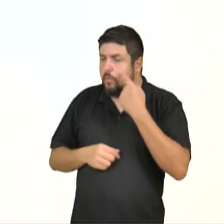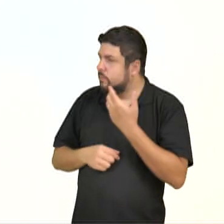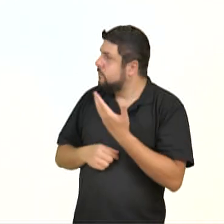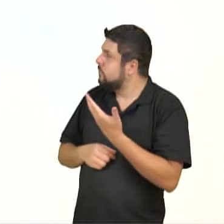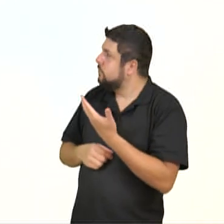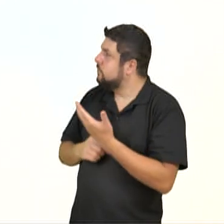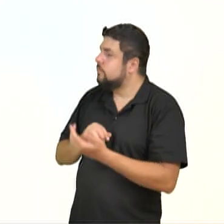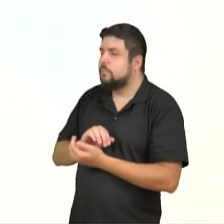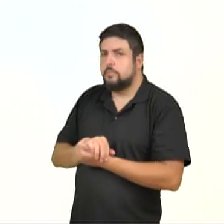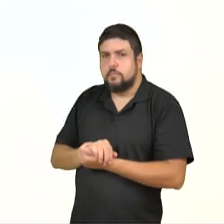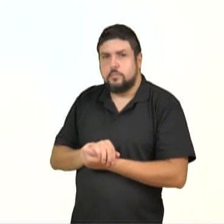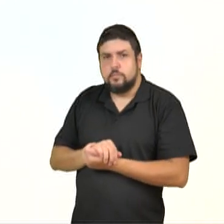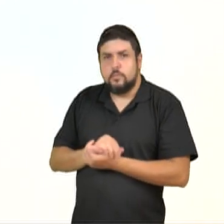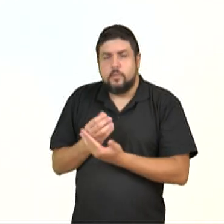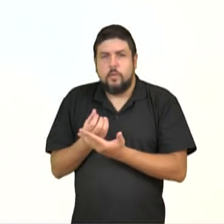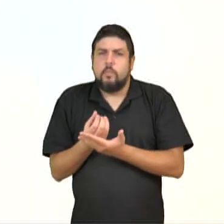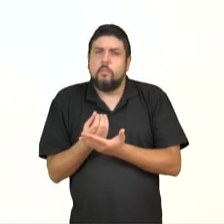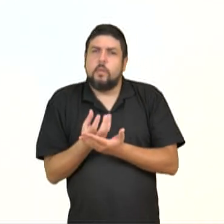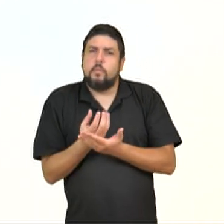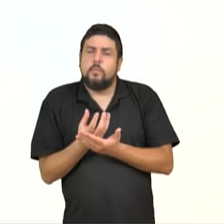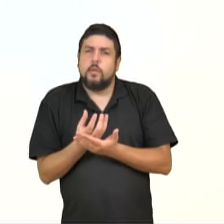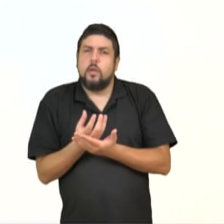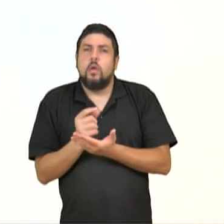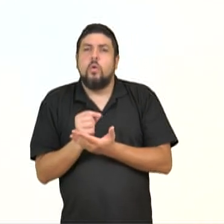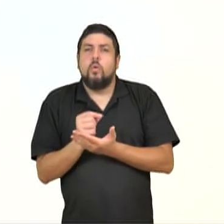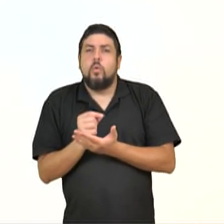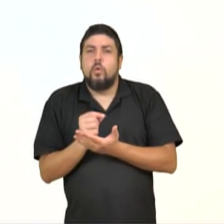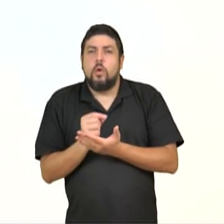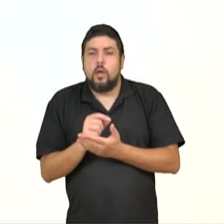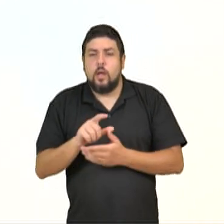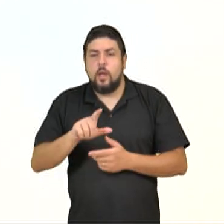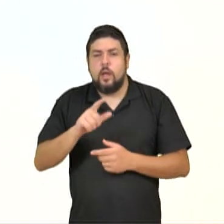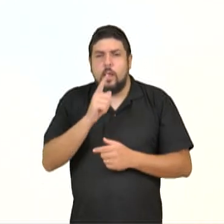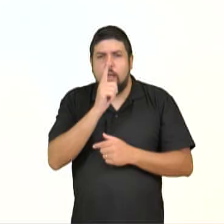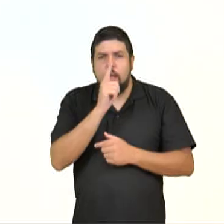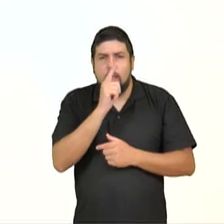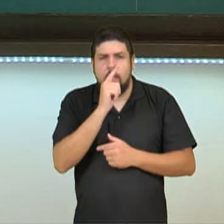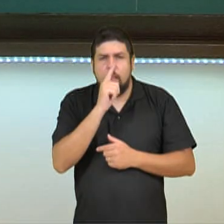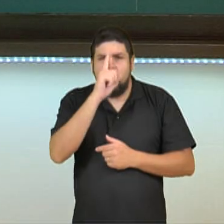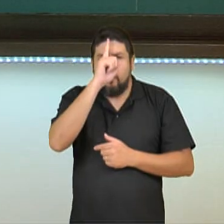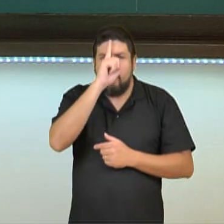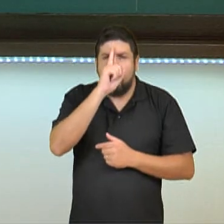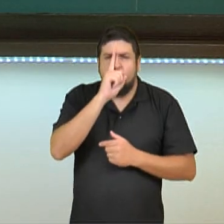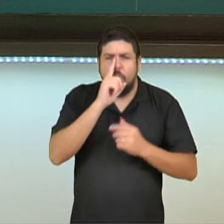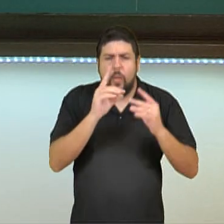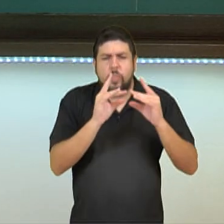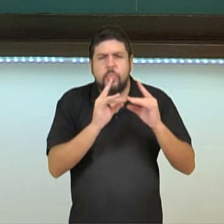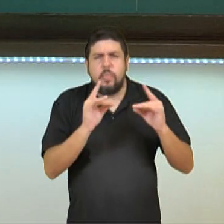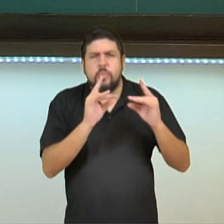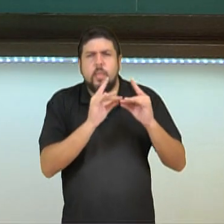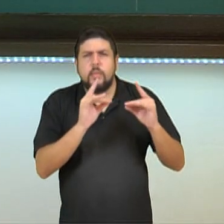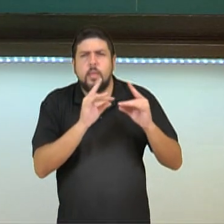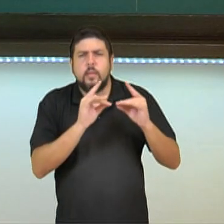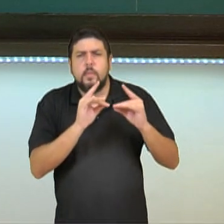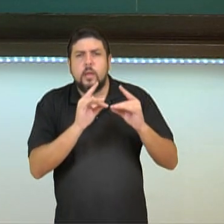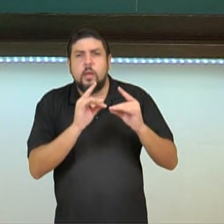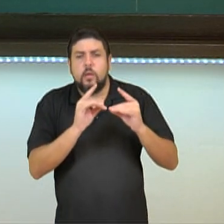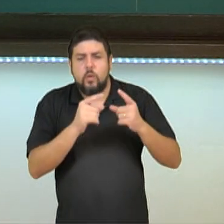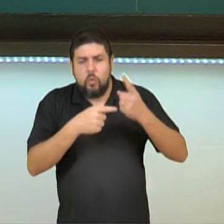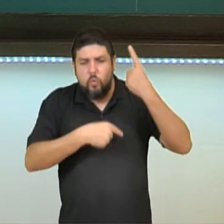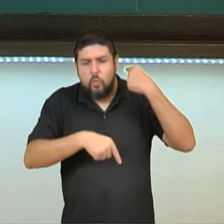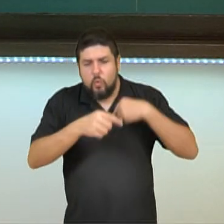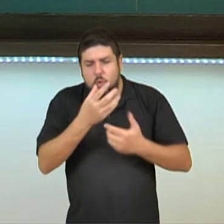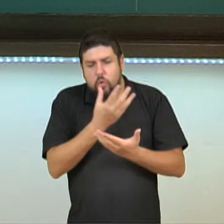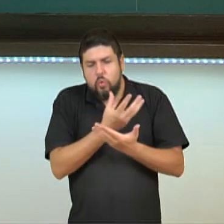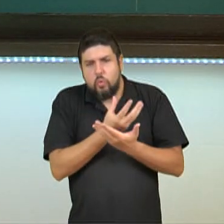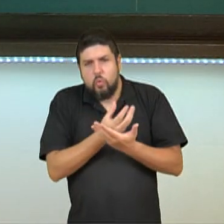a filtração da linfa, ou seja, todas aquelas toxinas, tudo aquilo que não é bom para o nosso